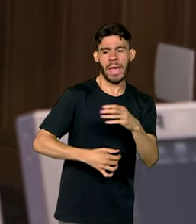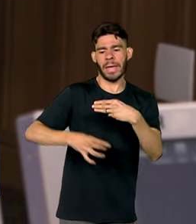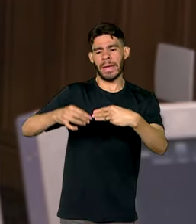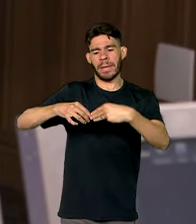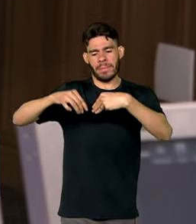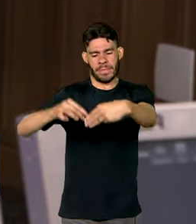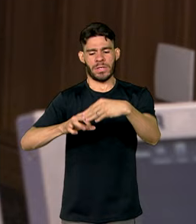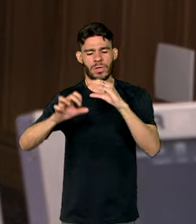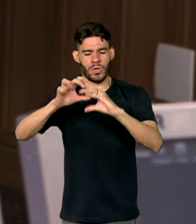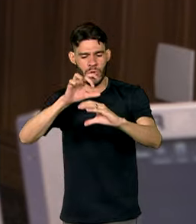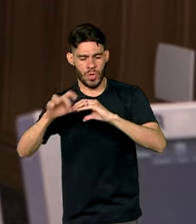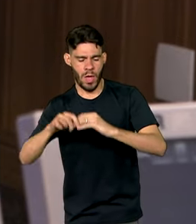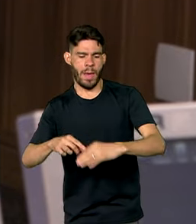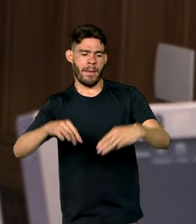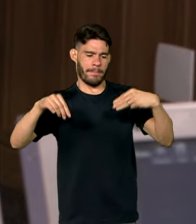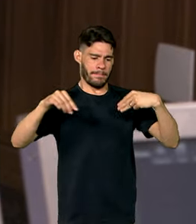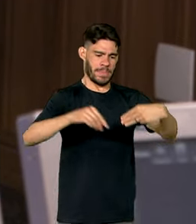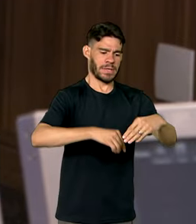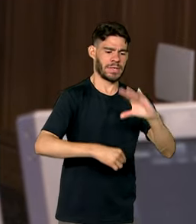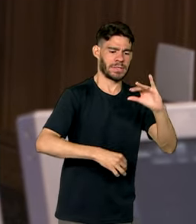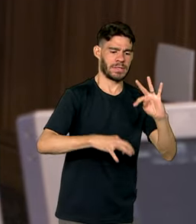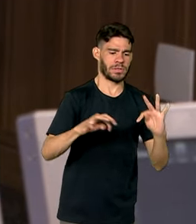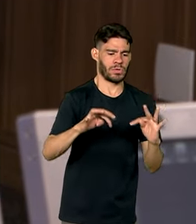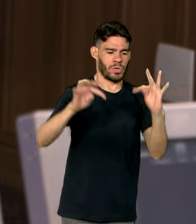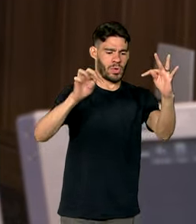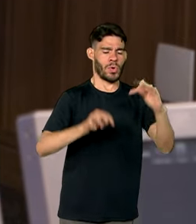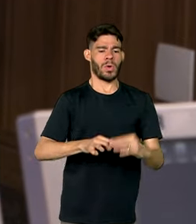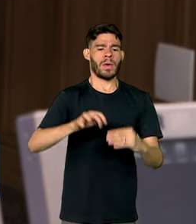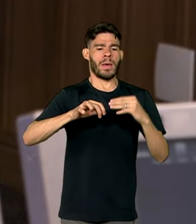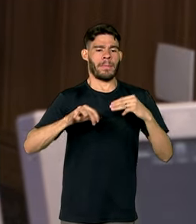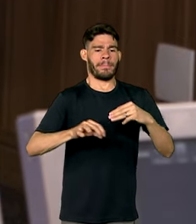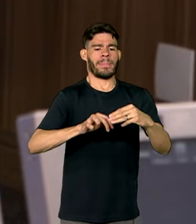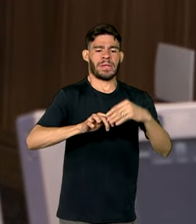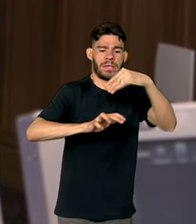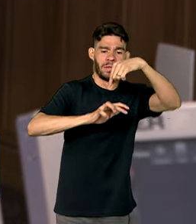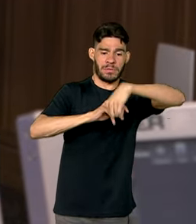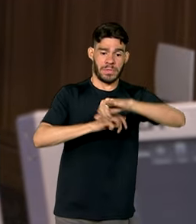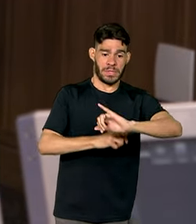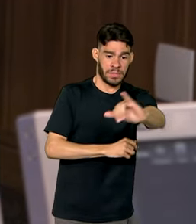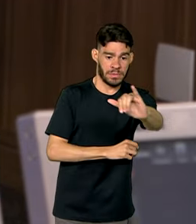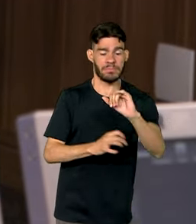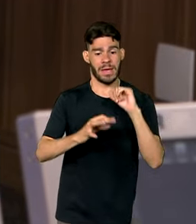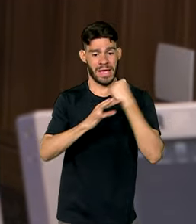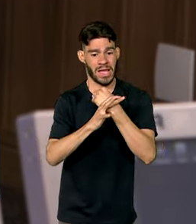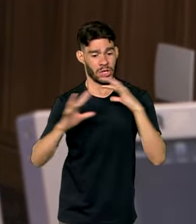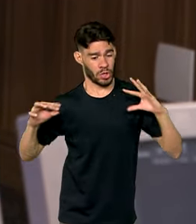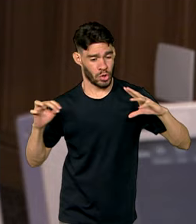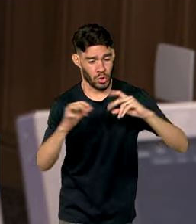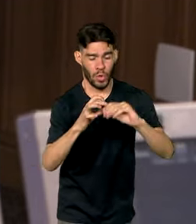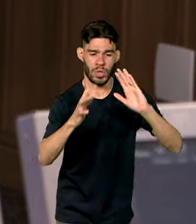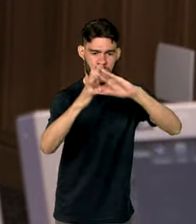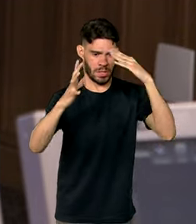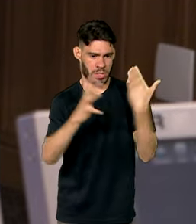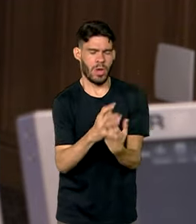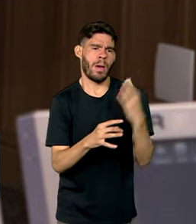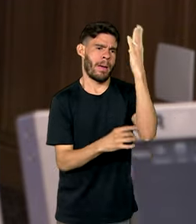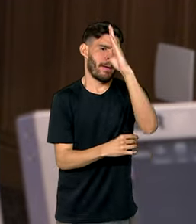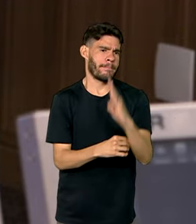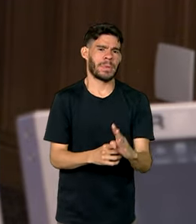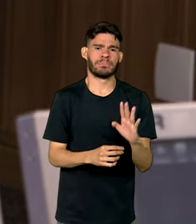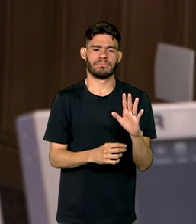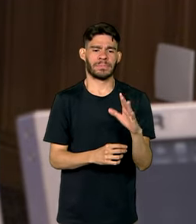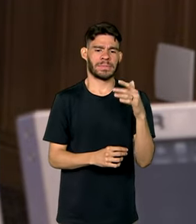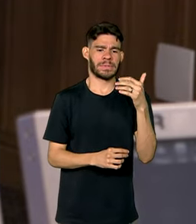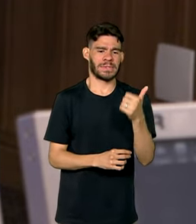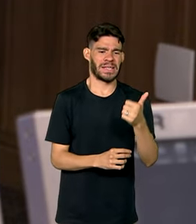Comunicações Ministério da Ciência e Tecnologia Ministério de Minas e energia para garantir que todas as escolas do Brasil 100% cerca